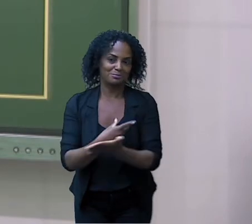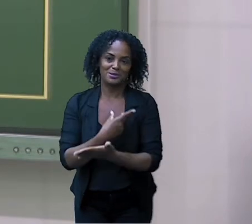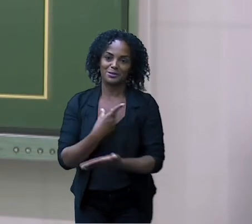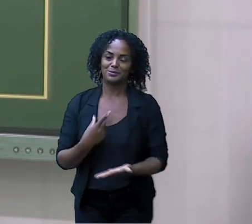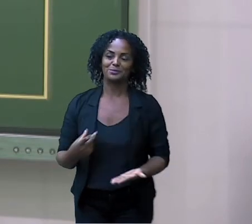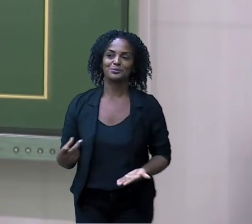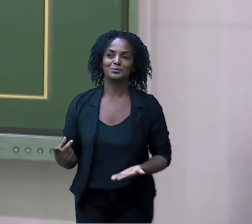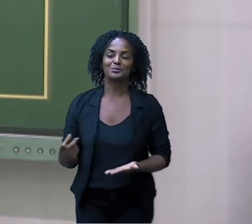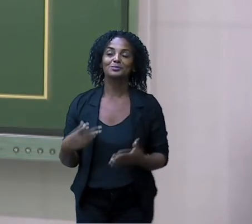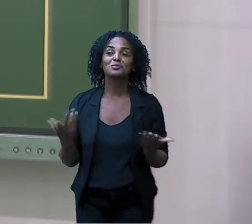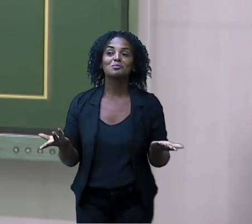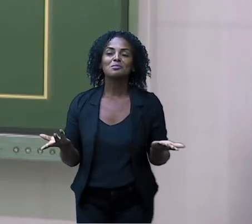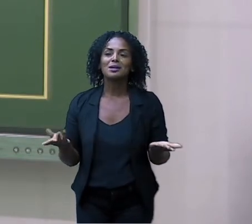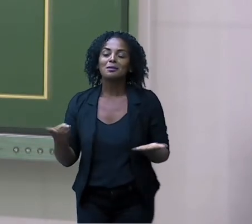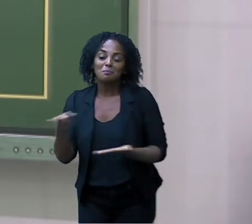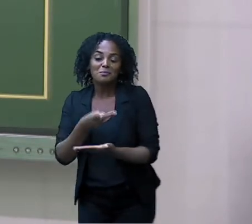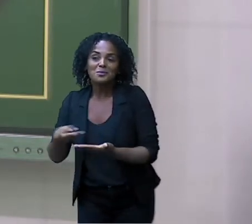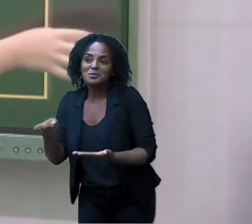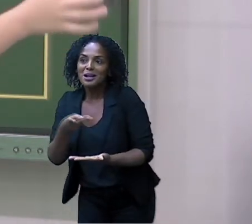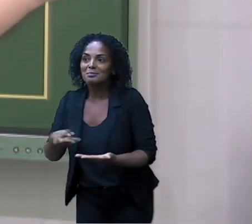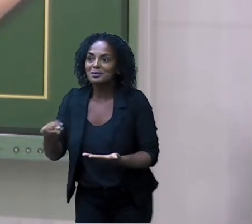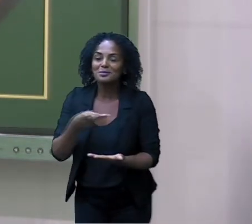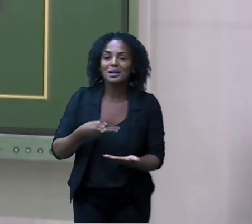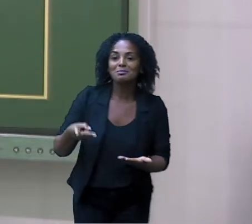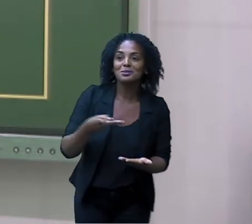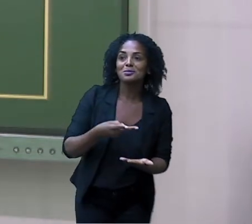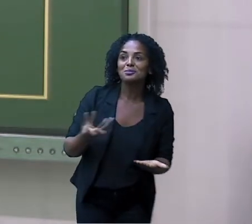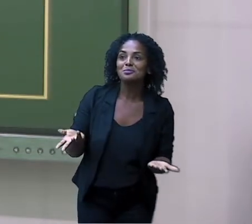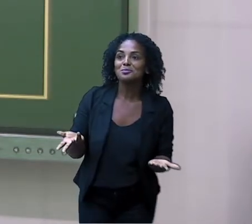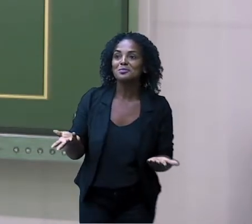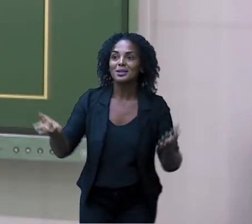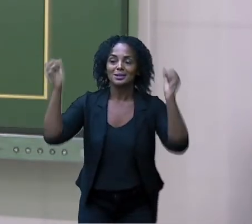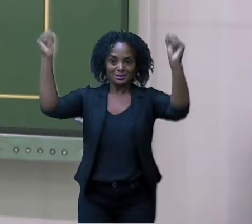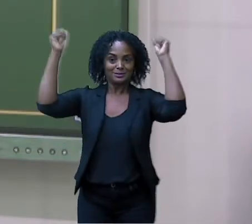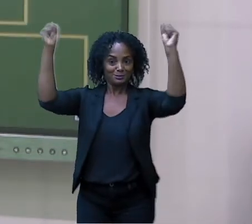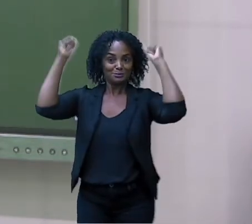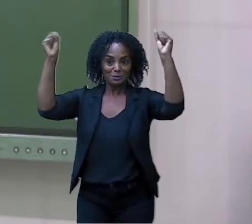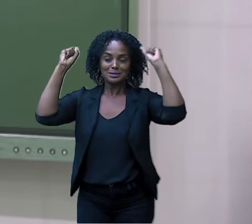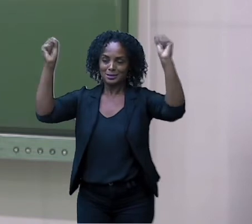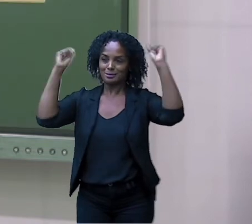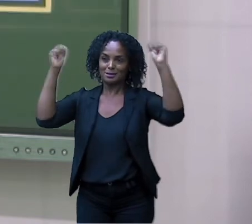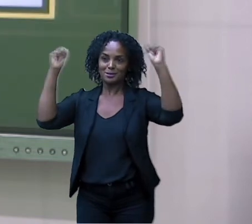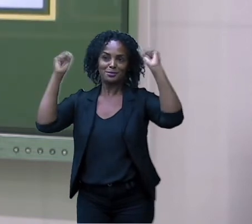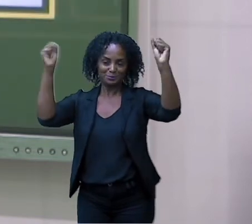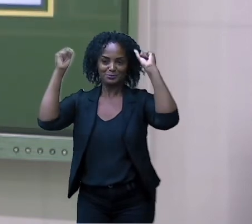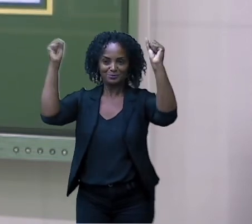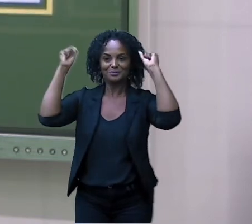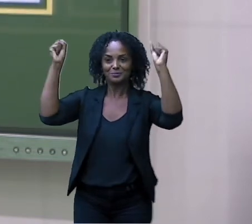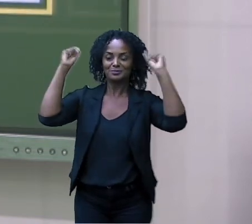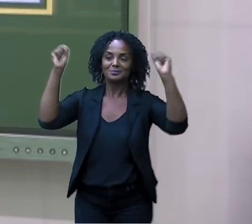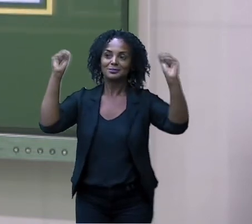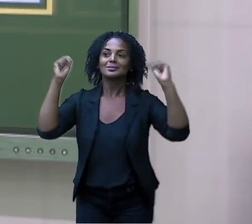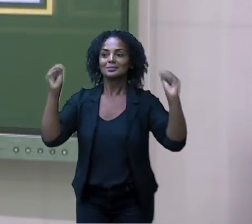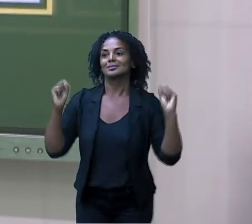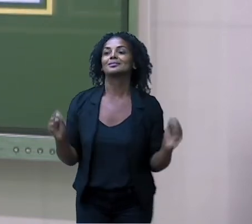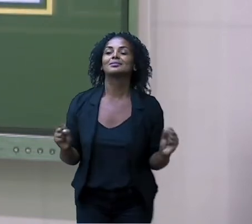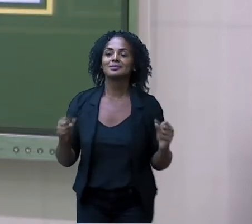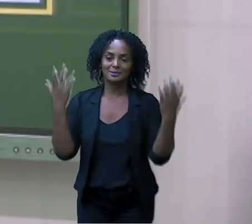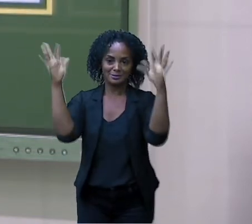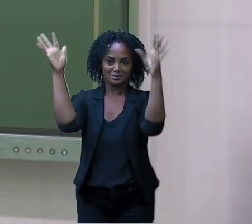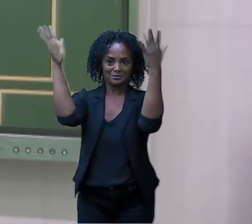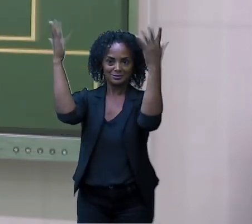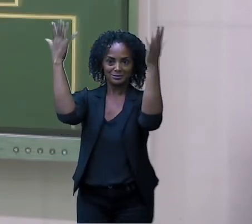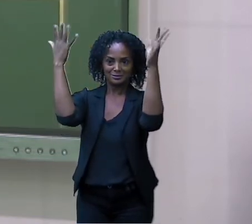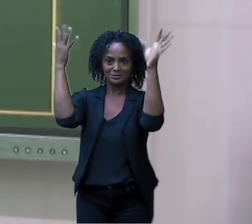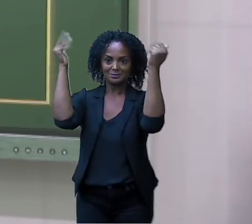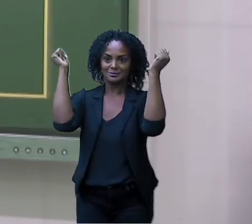Ai, eu já sei qual é. Será? A raposa. Isso mesmo. Ele tá ficando, ó, rapidinho. Tá ficando fera nesse